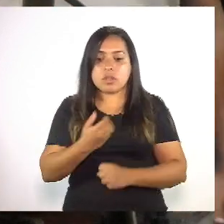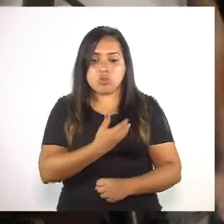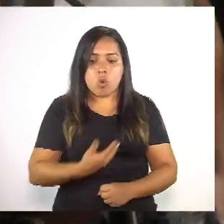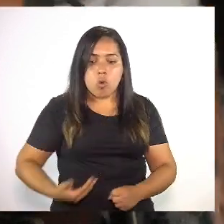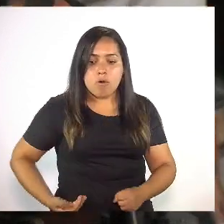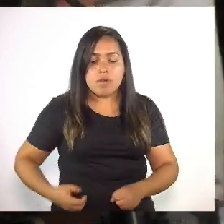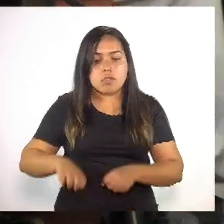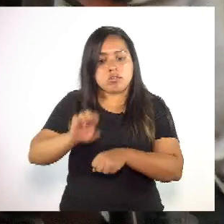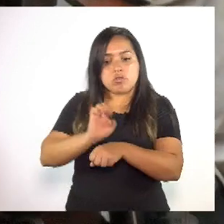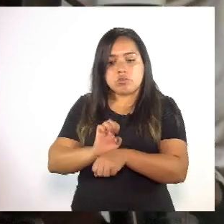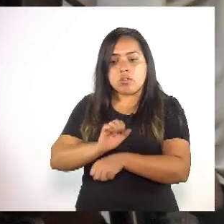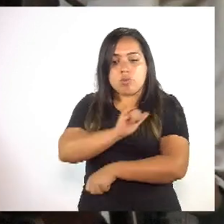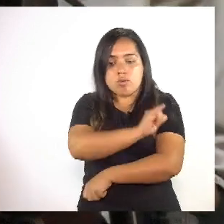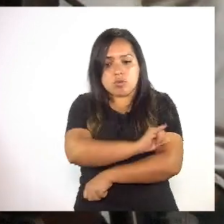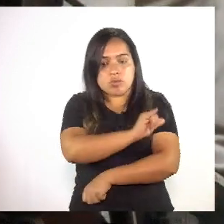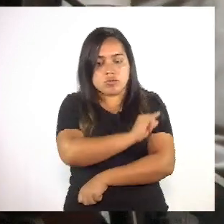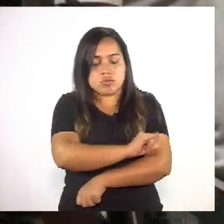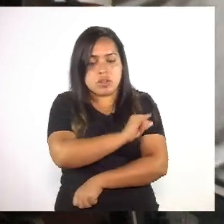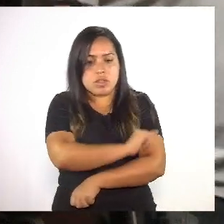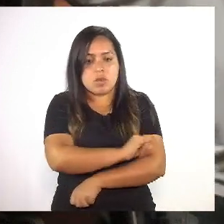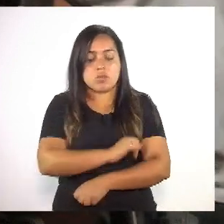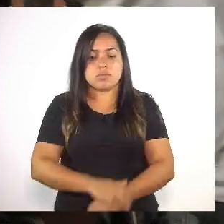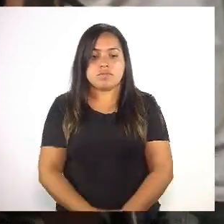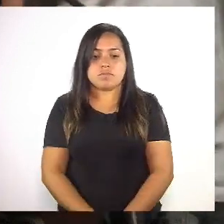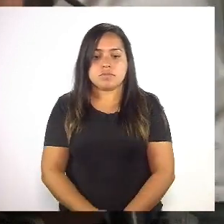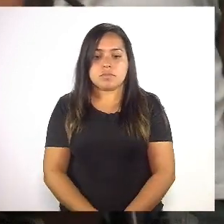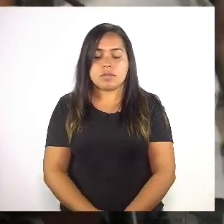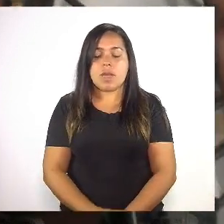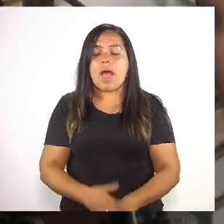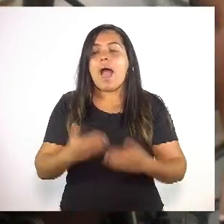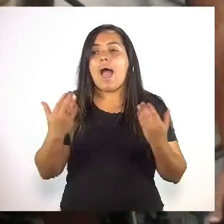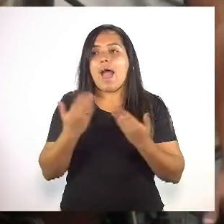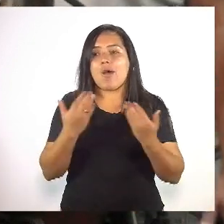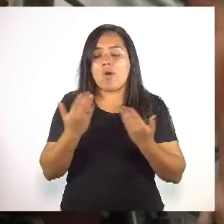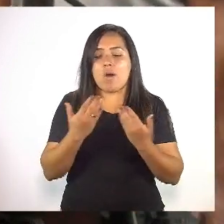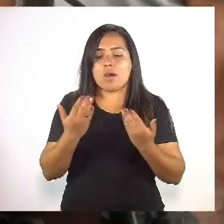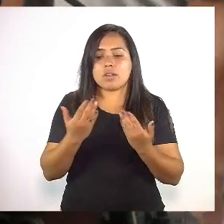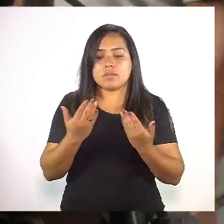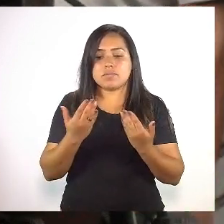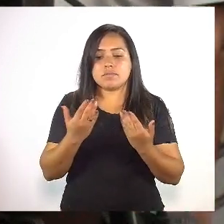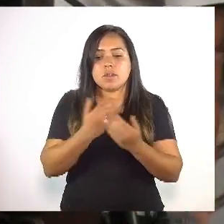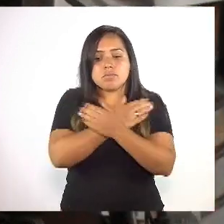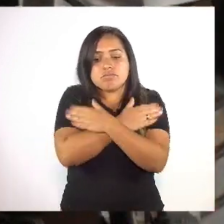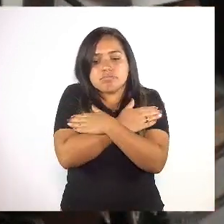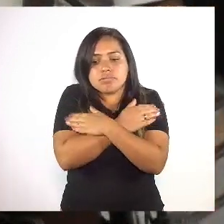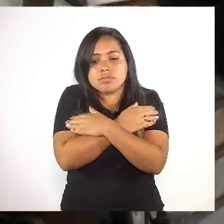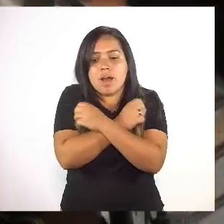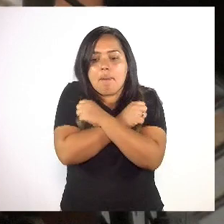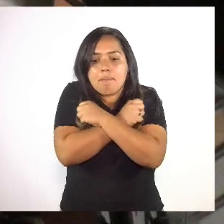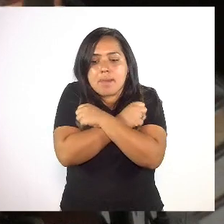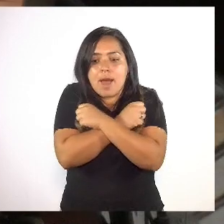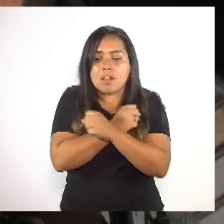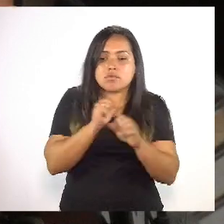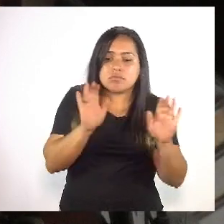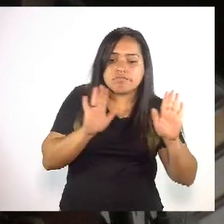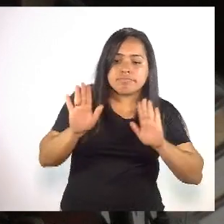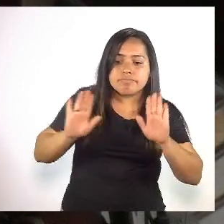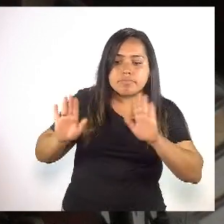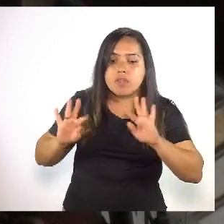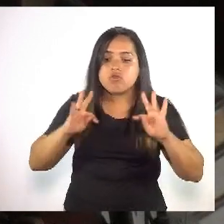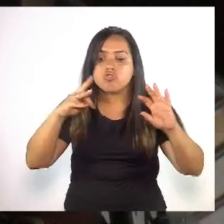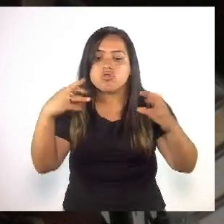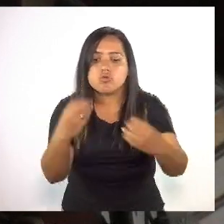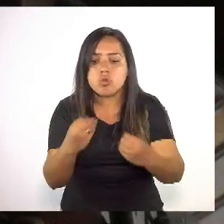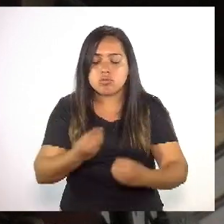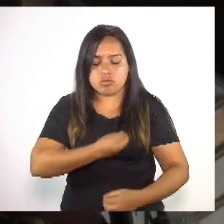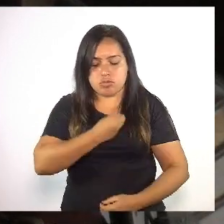do Estado do Rio de Janeiro. É dessa forma, me despeço cordialmente das demais autoridades